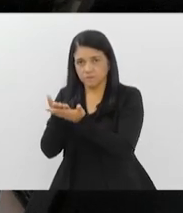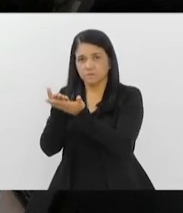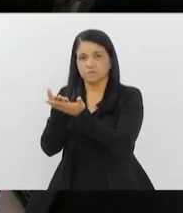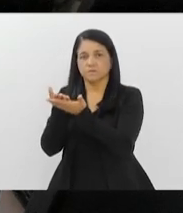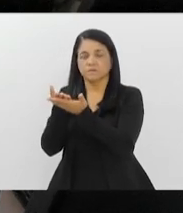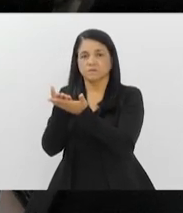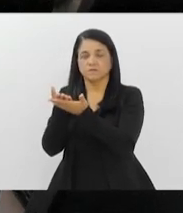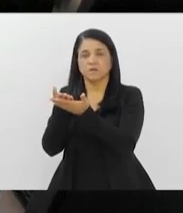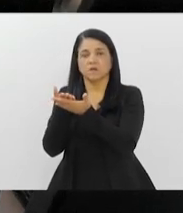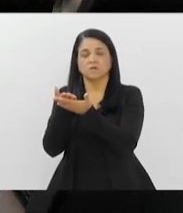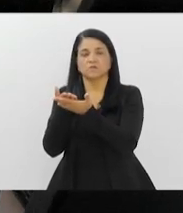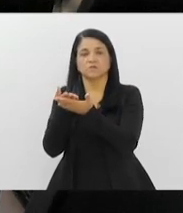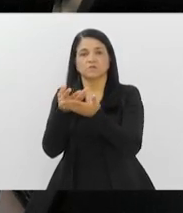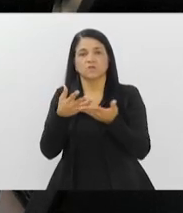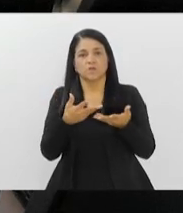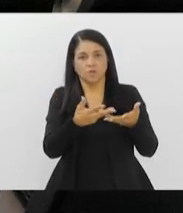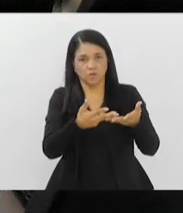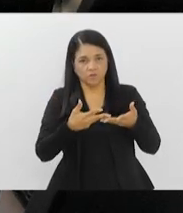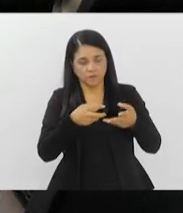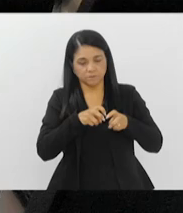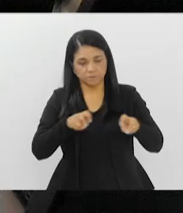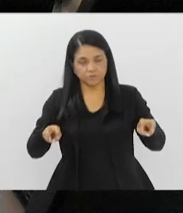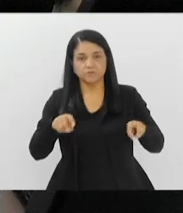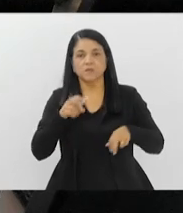encaminharemos aos convidados para respondê-los.